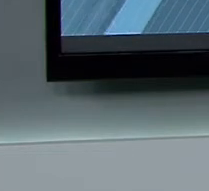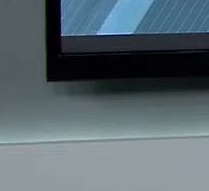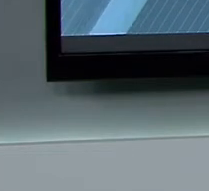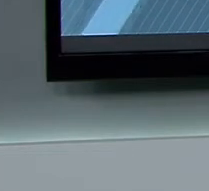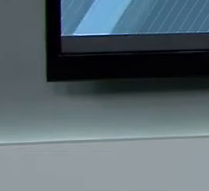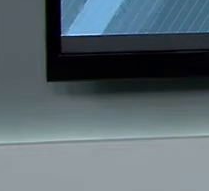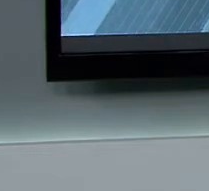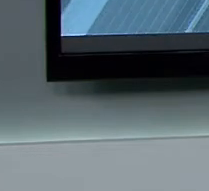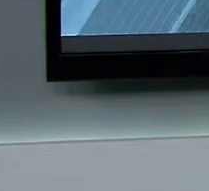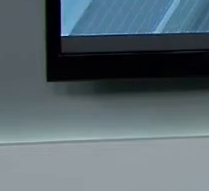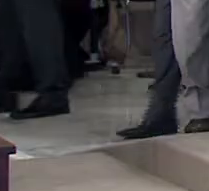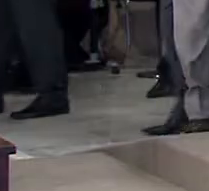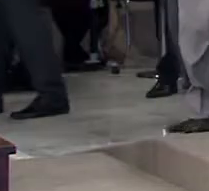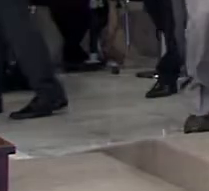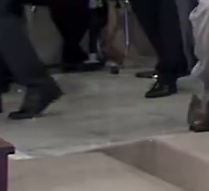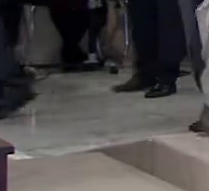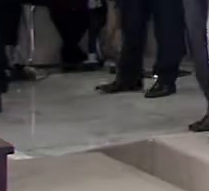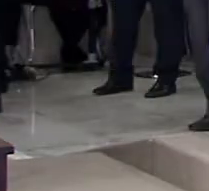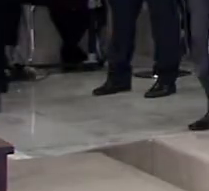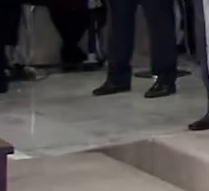vamos acompanhar